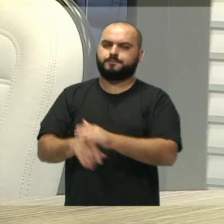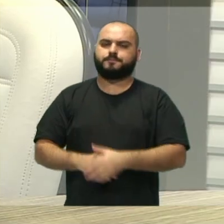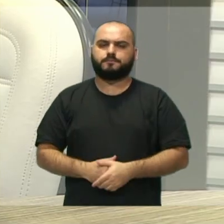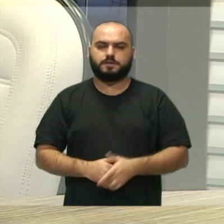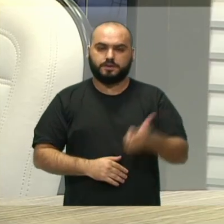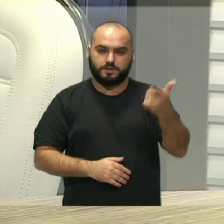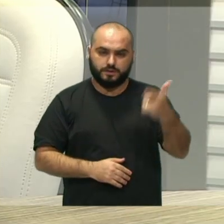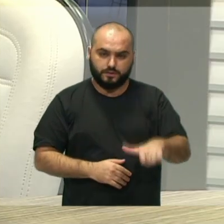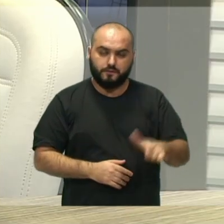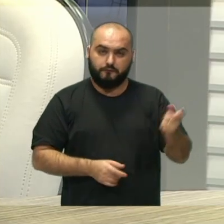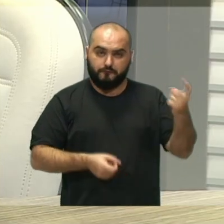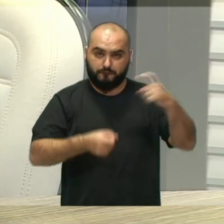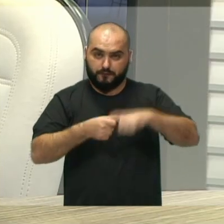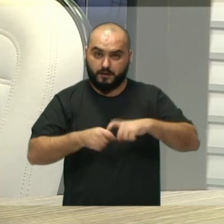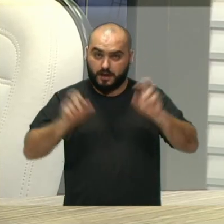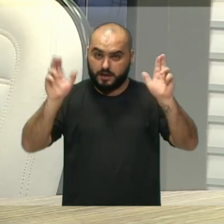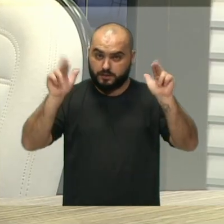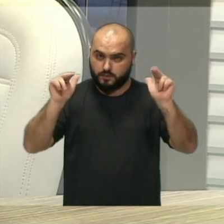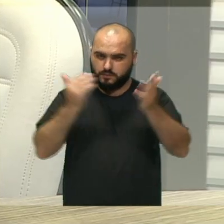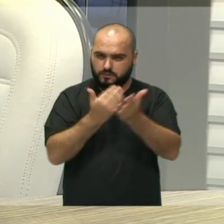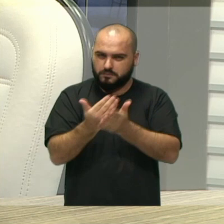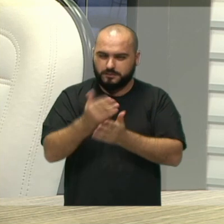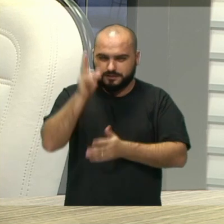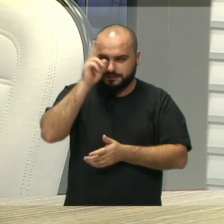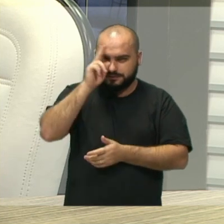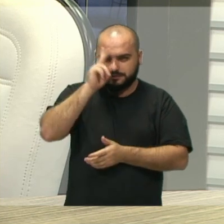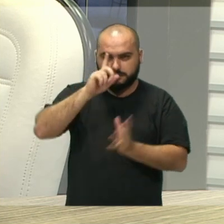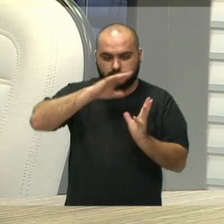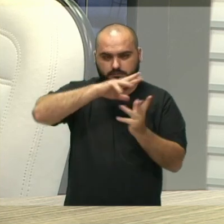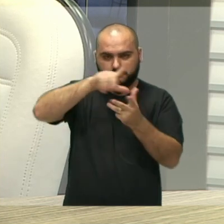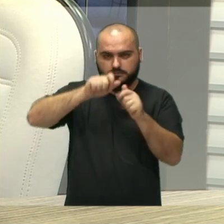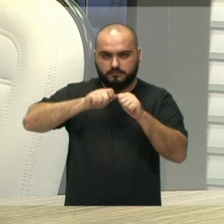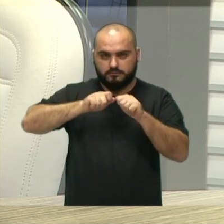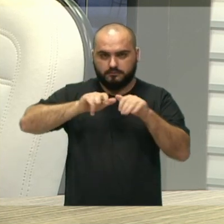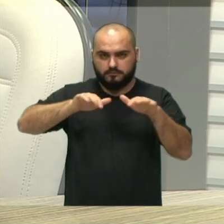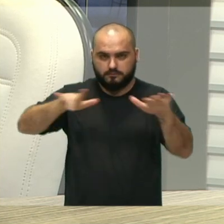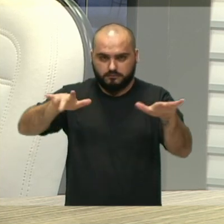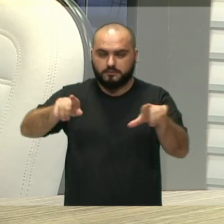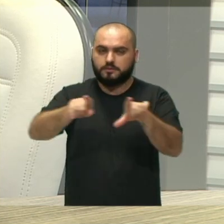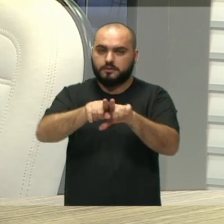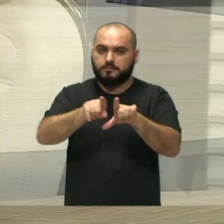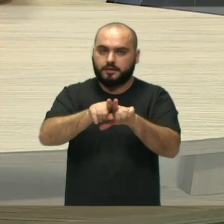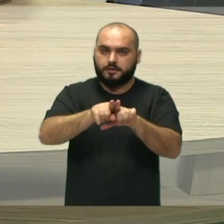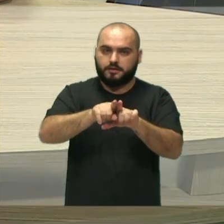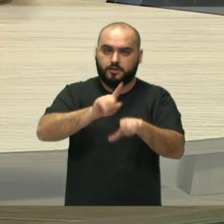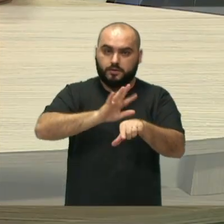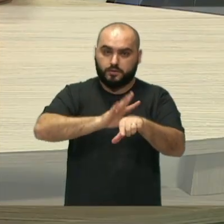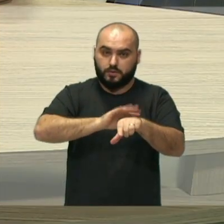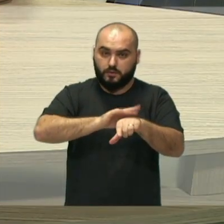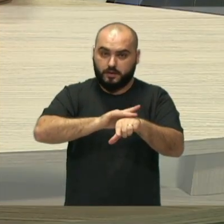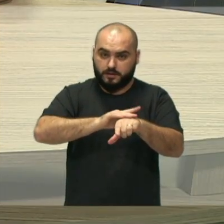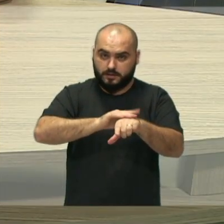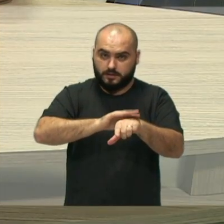voltando ao nosso tema inicial, que é a questão da pandemia e o aumento das doenças